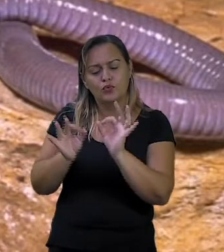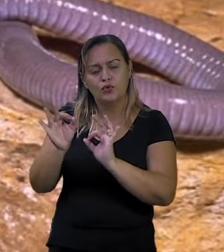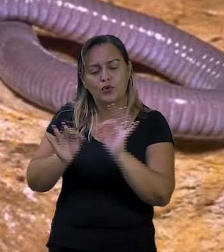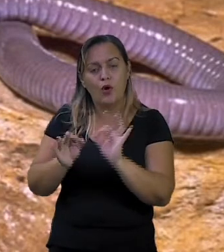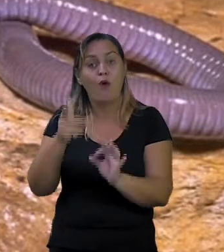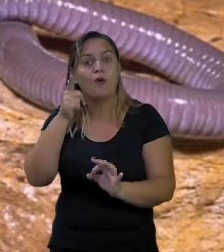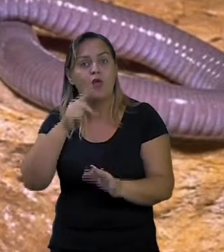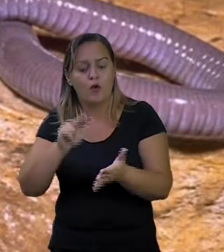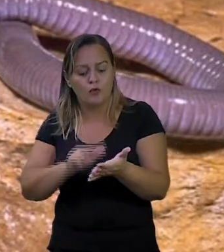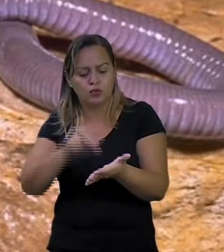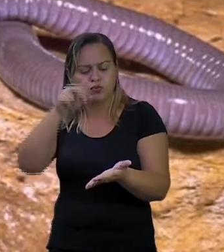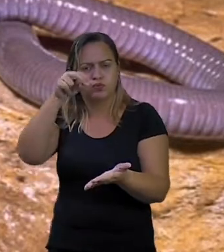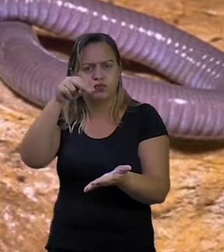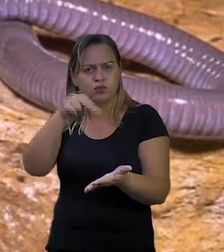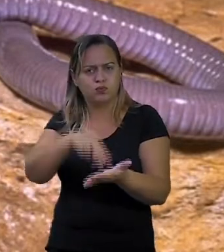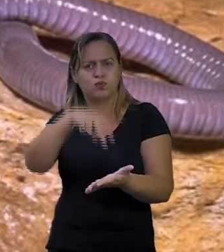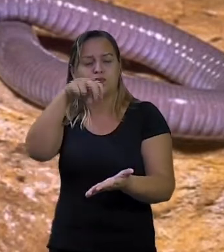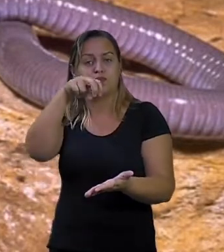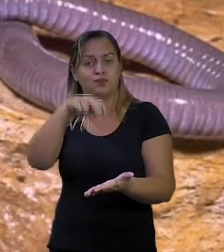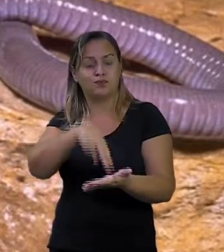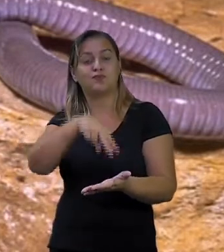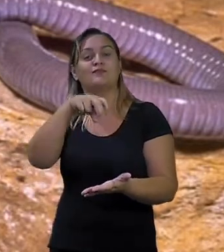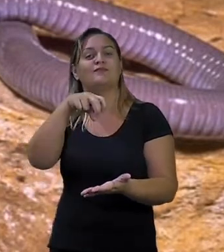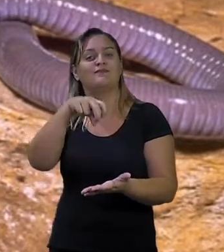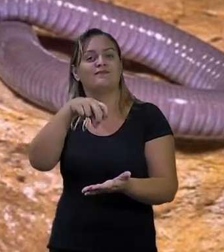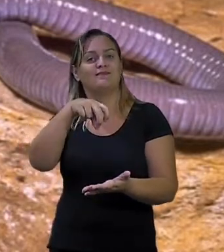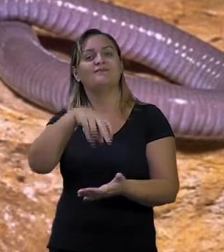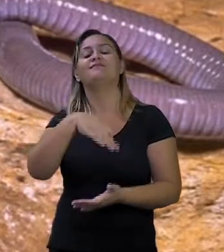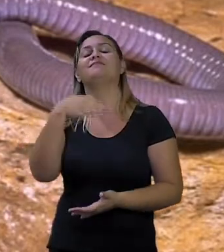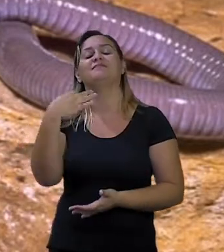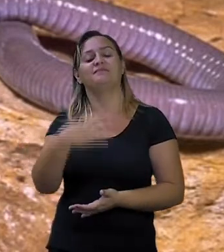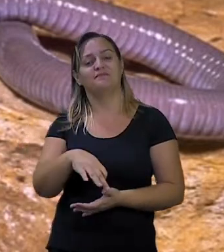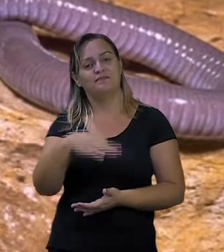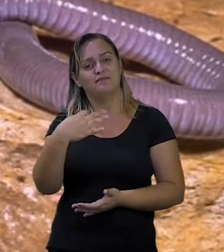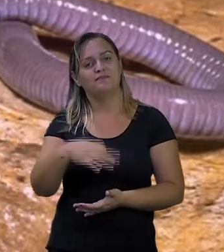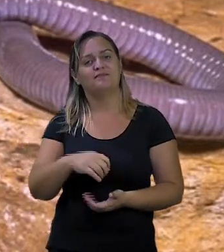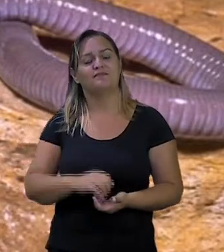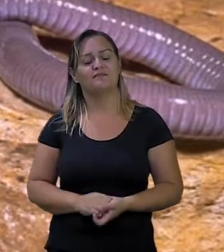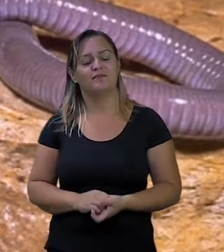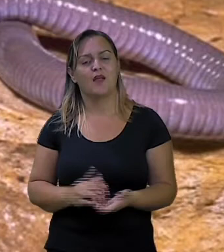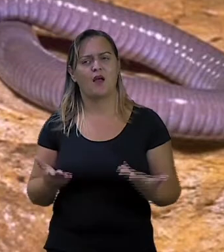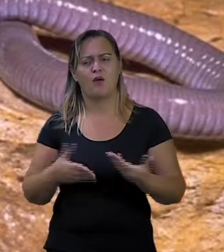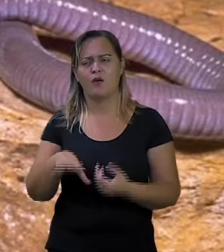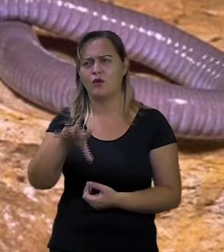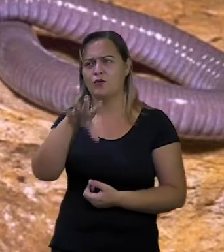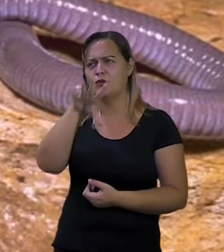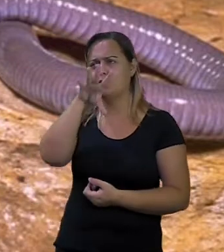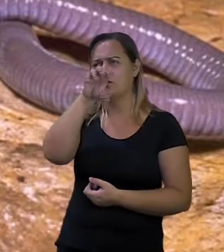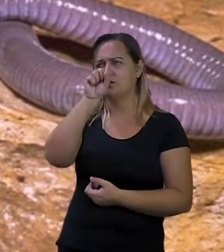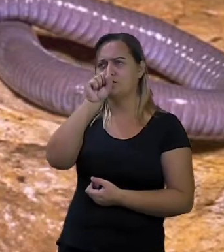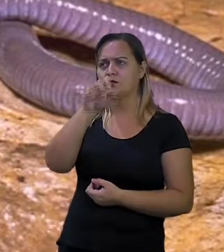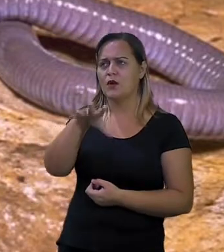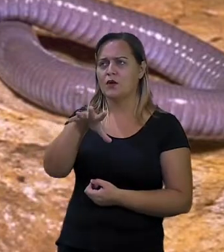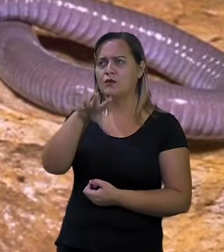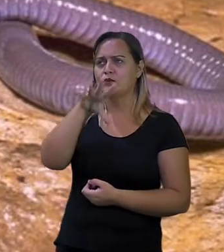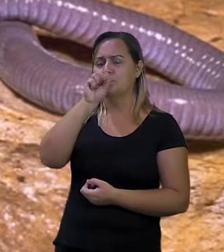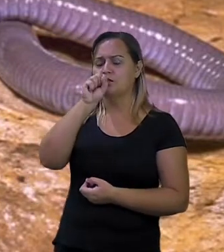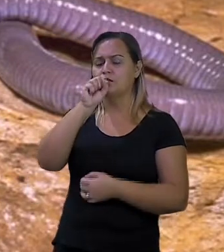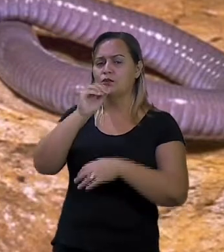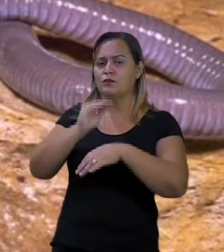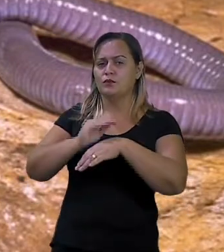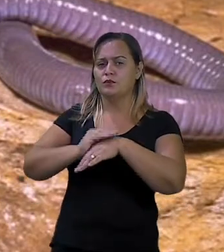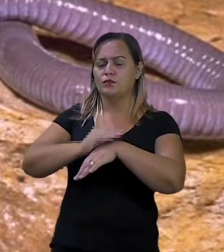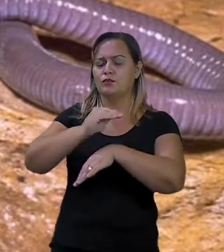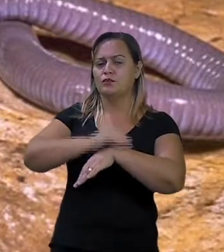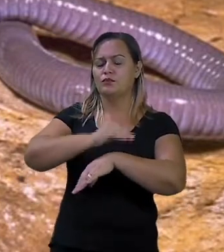inseridos. A respiração dos anfíbios, geralmente na fase